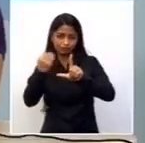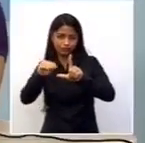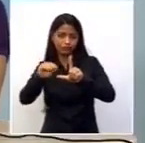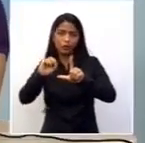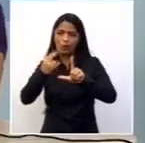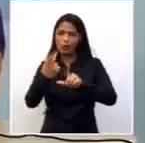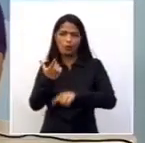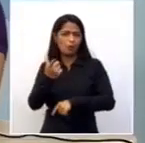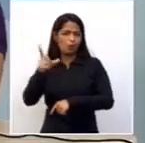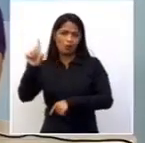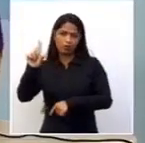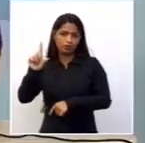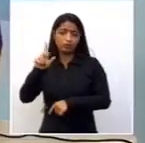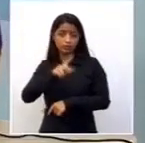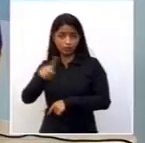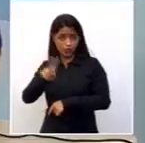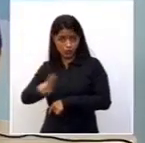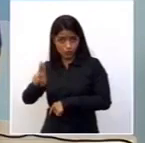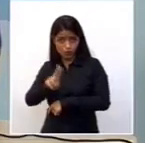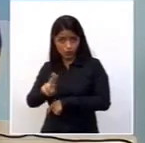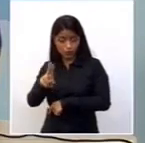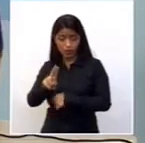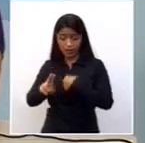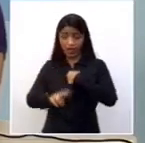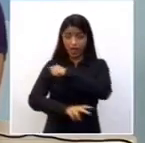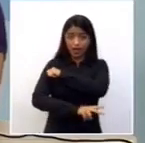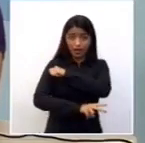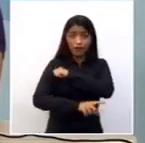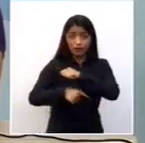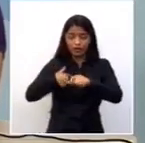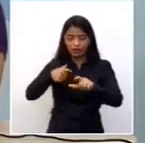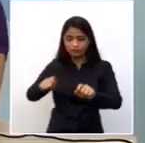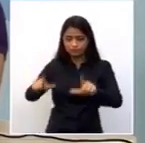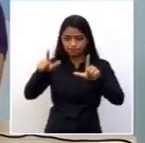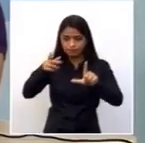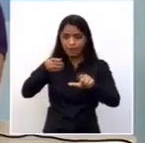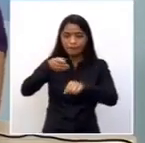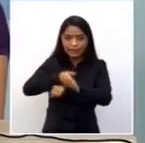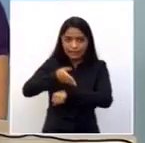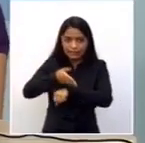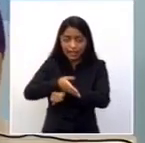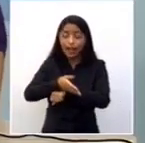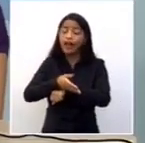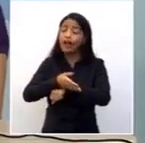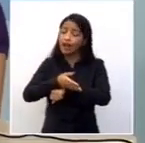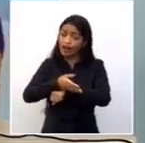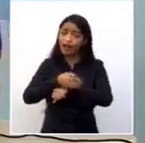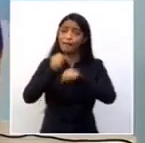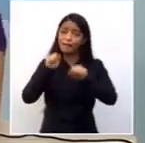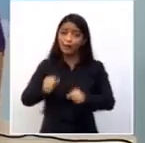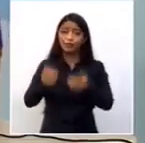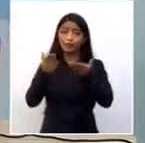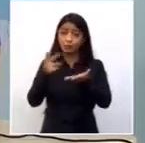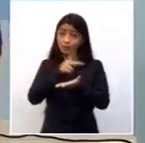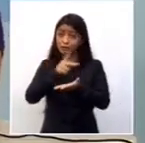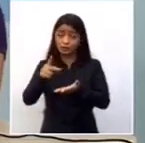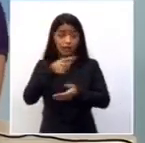professor esteja familiarizado e utilizando com os estudantes, por que não também, né, atribuir um conceito aí